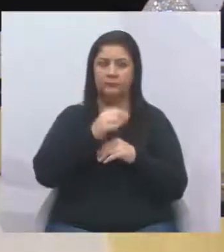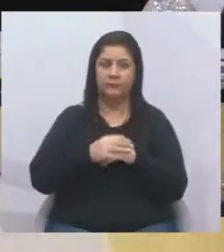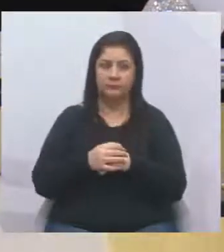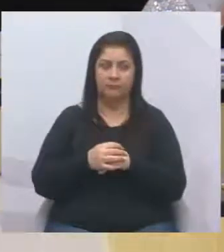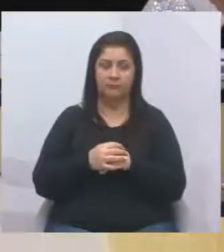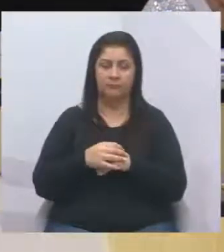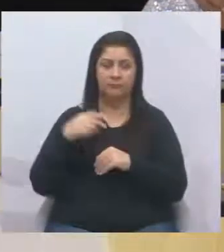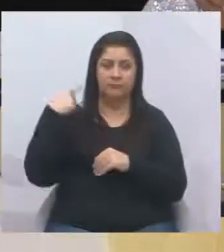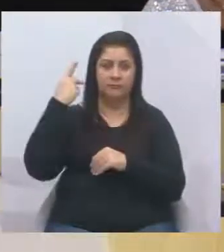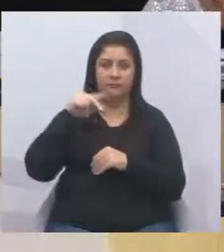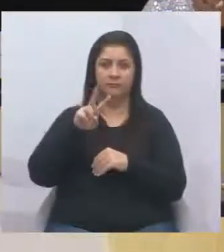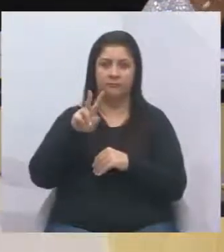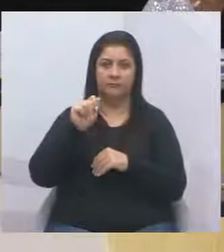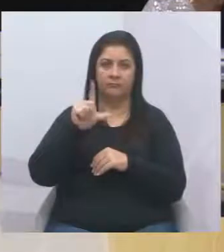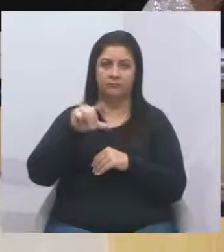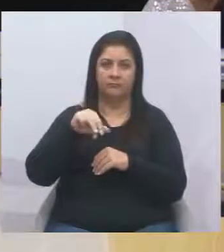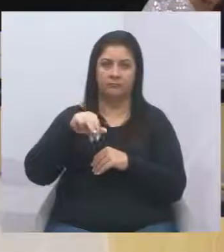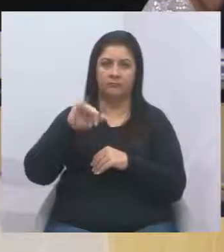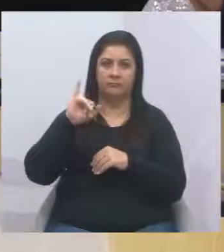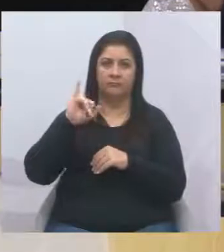Autoria, vereador Valmir do Meia Lua.